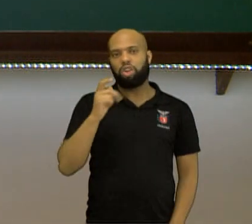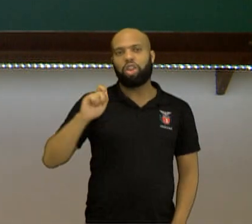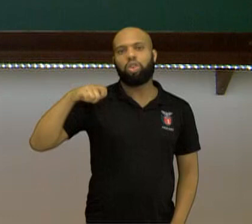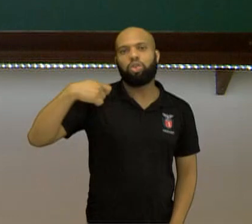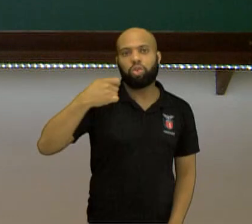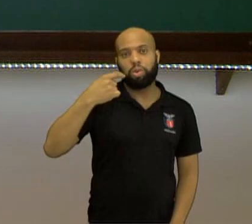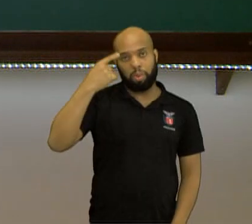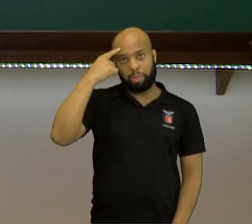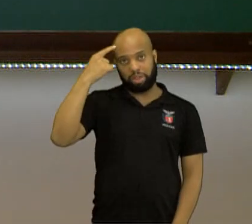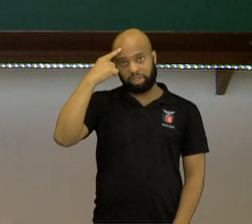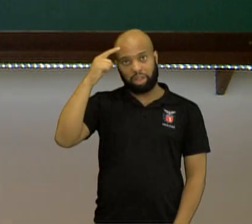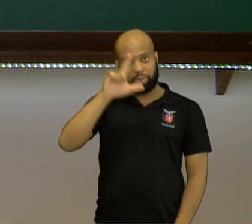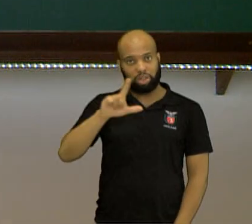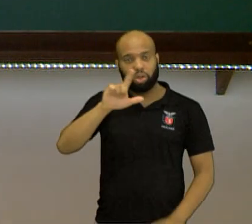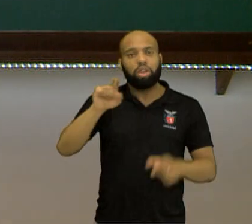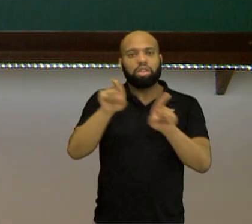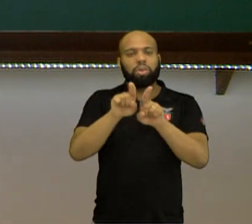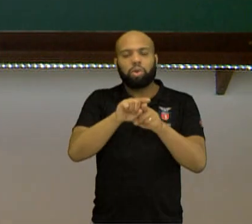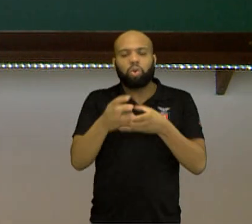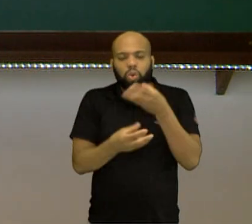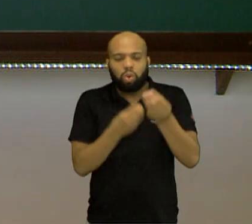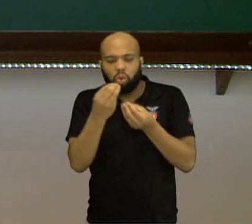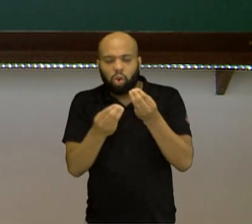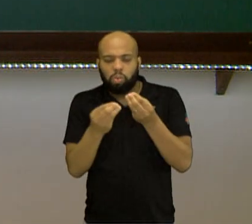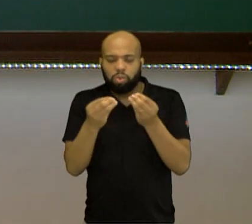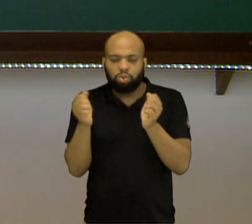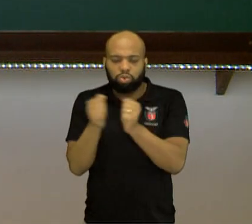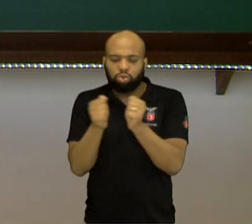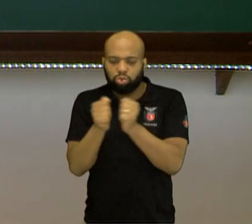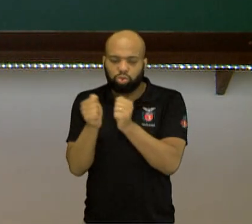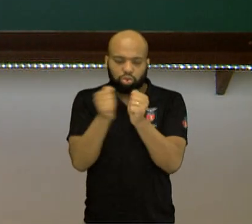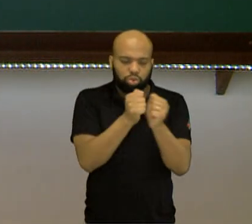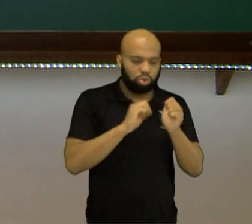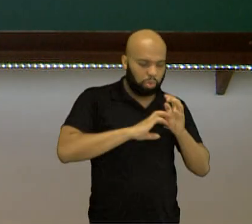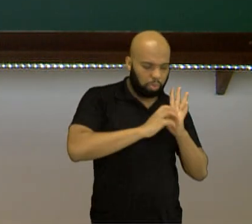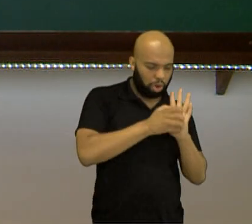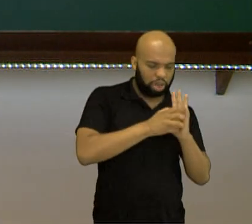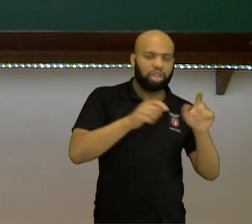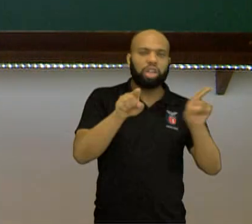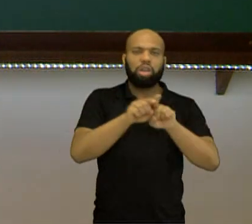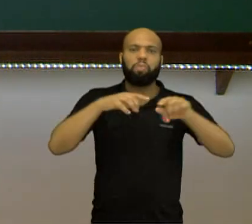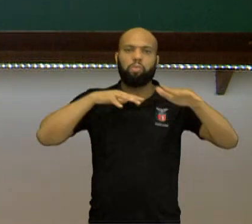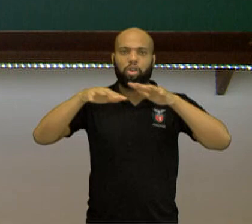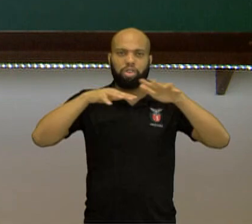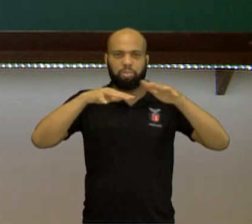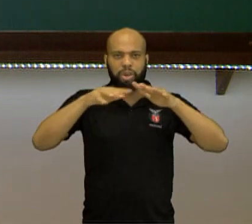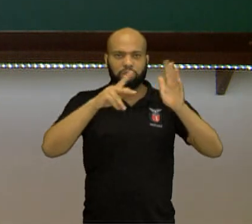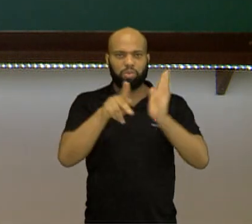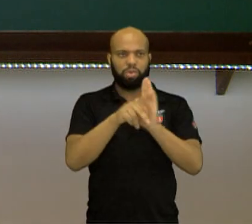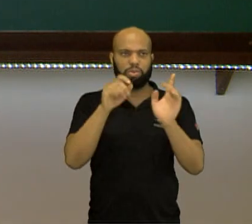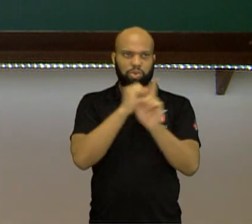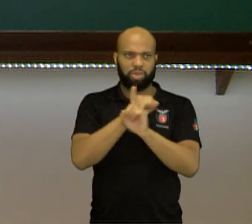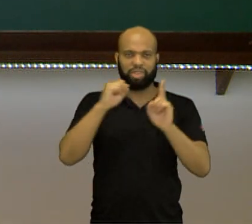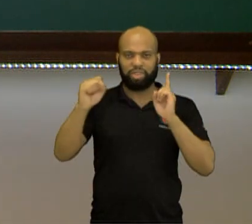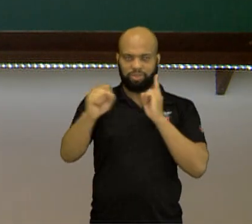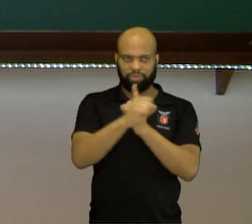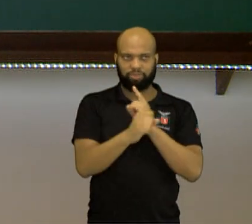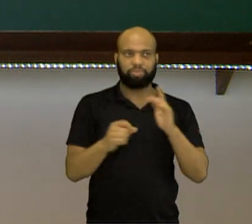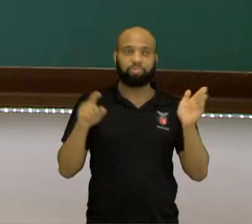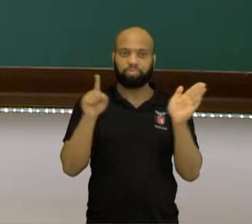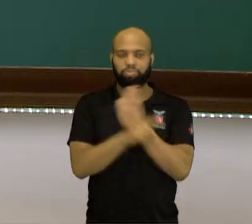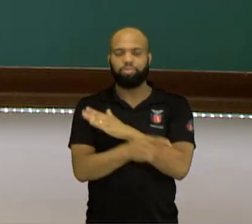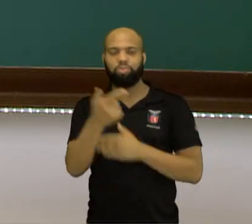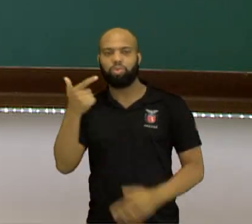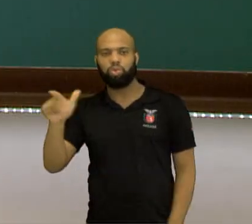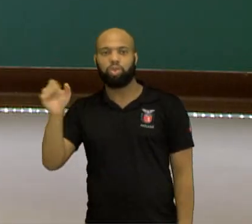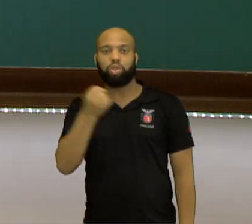de construção e agrupamentos político-partidários, né, e de movimentos sociais, certo? Vamos a